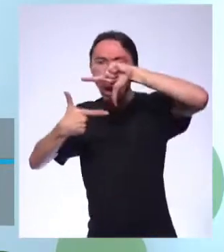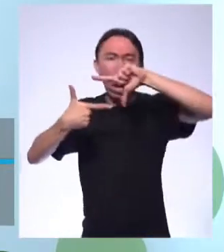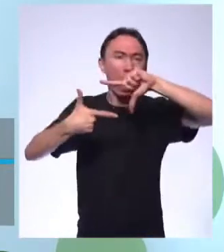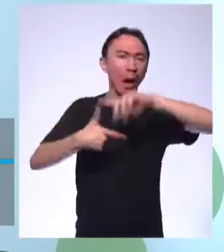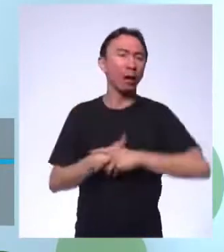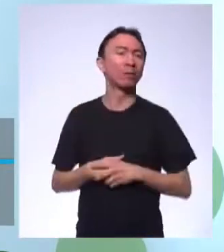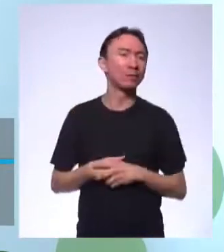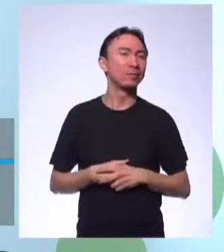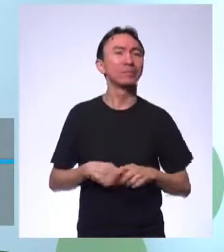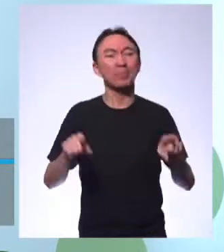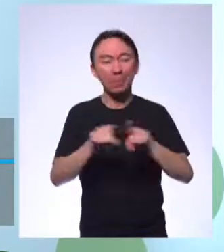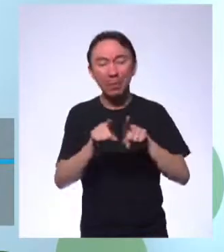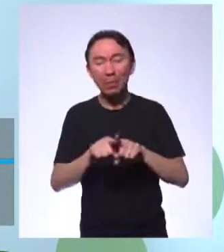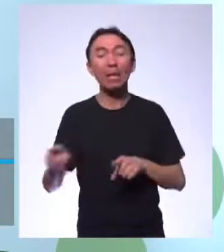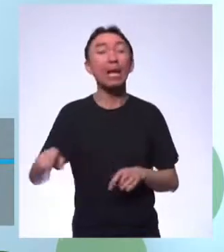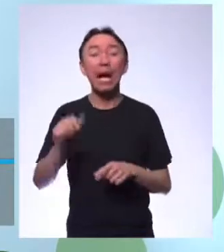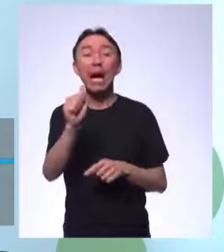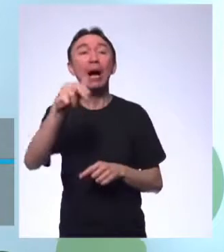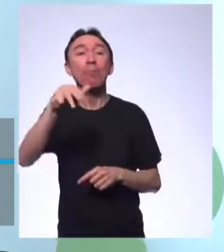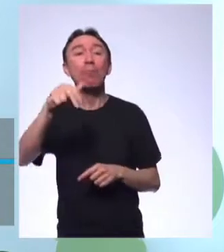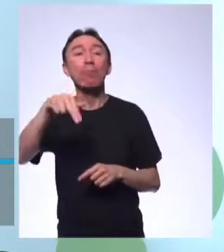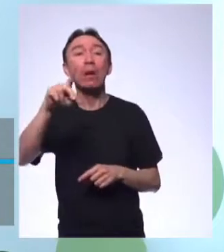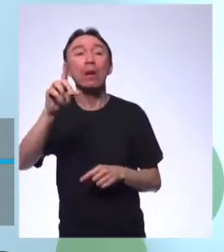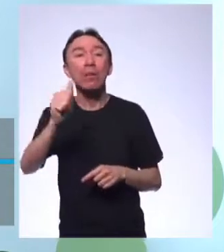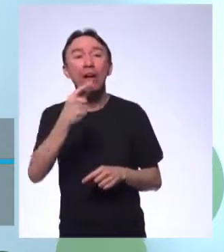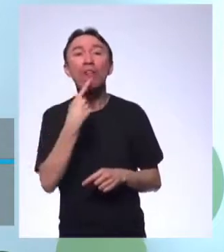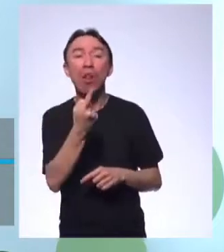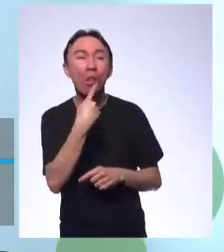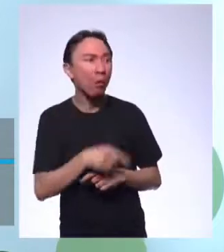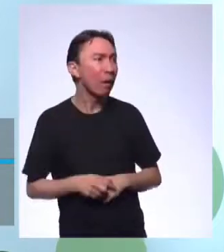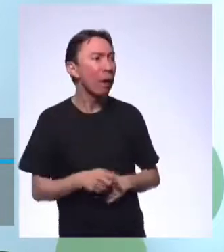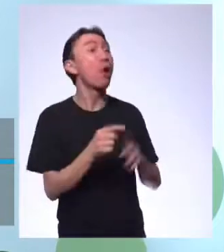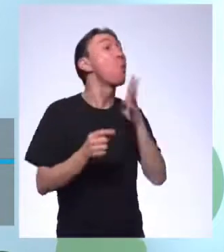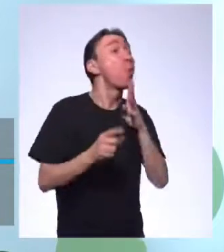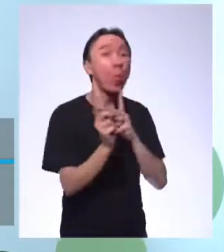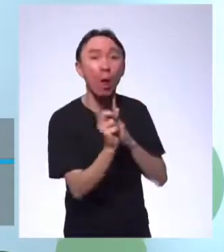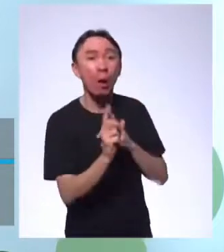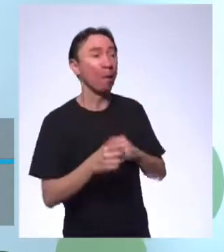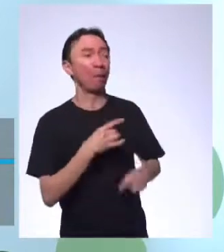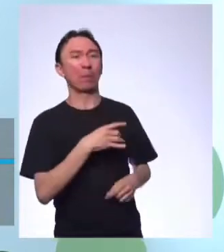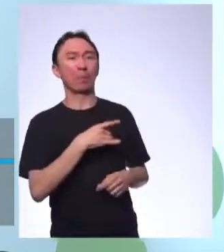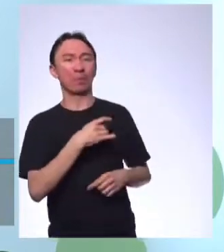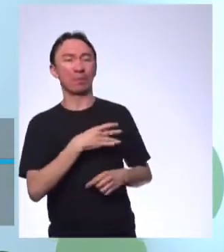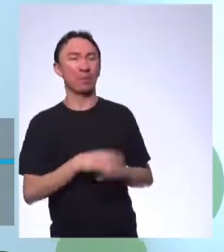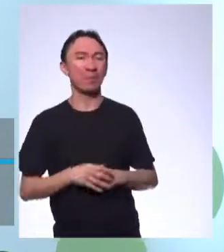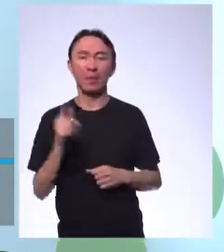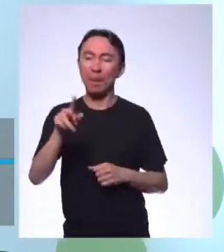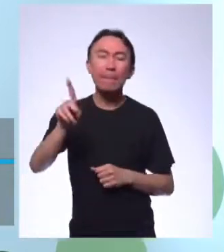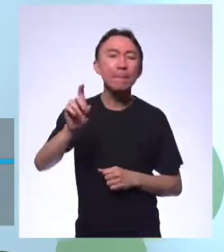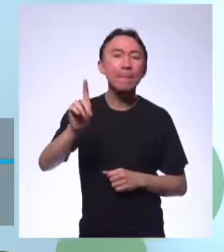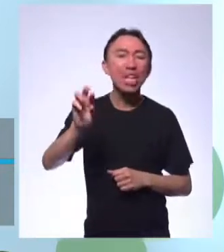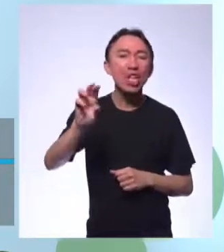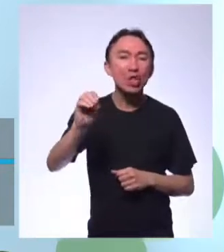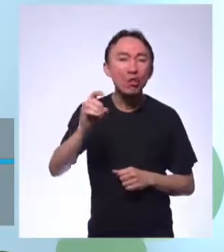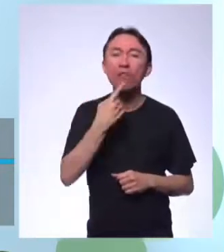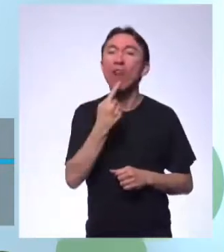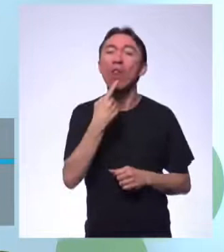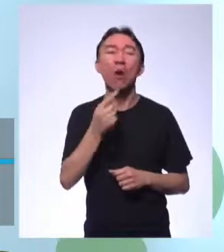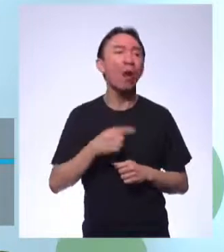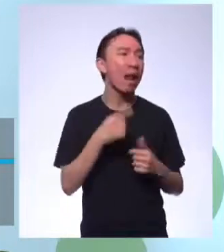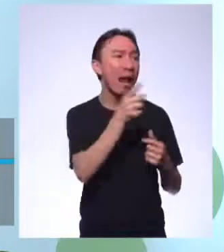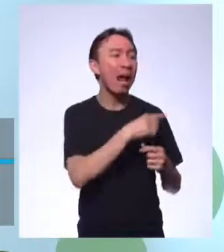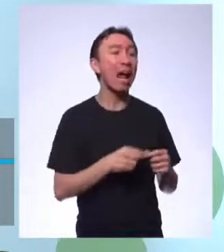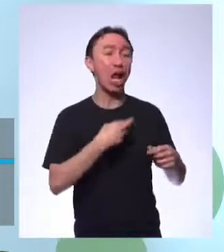do desconhecido é o que a Amanda também aponta aqui. Olha só, o Pedro diz, Pedro Barreto diz, fanatismo religioso, medo do